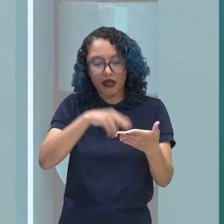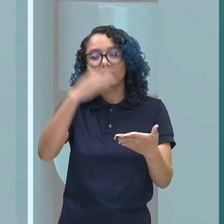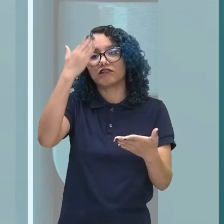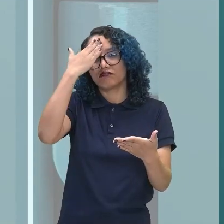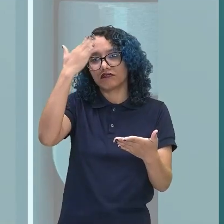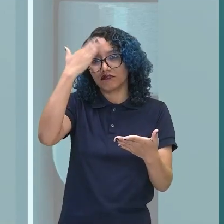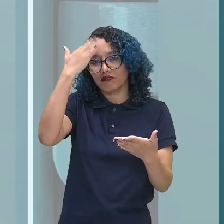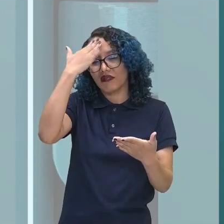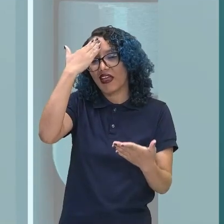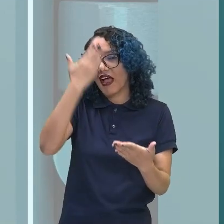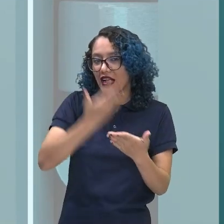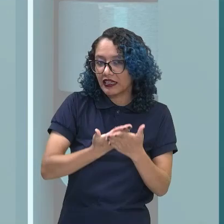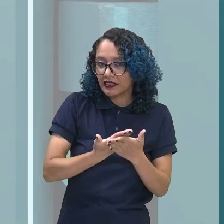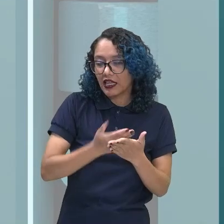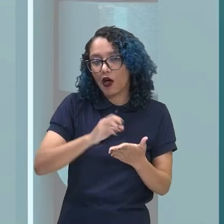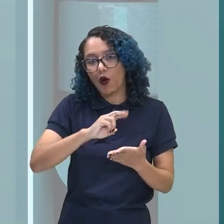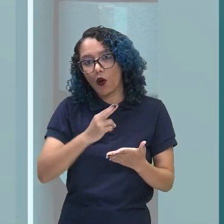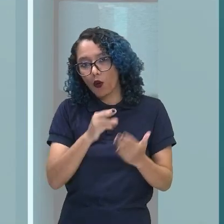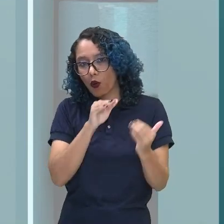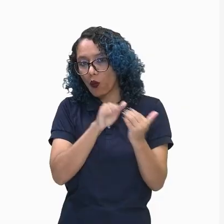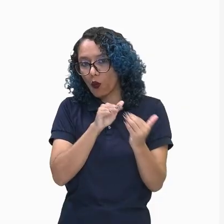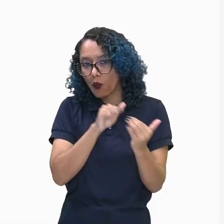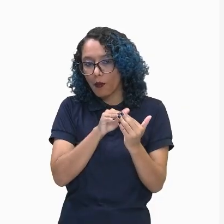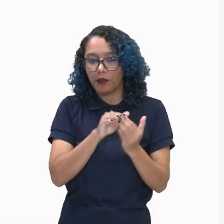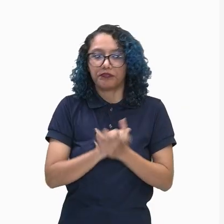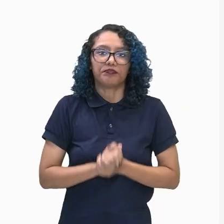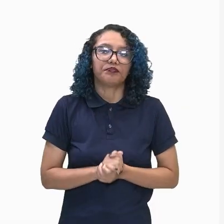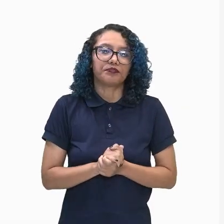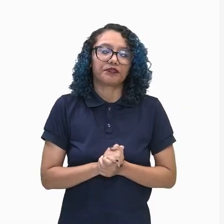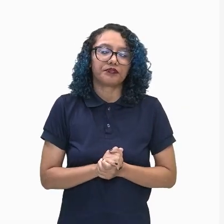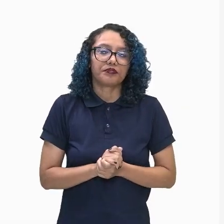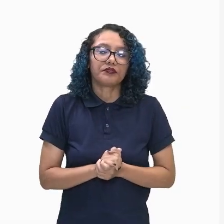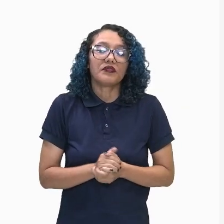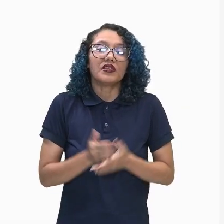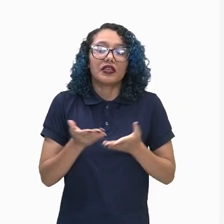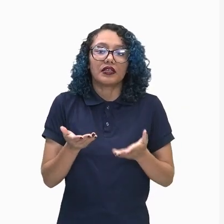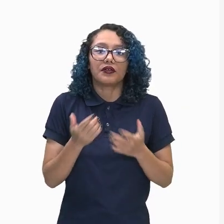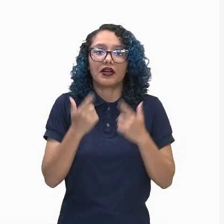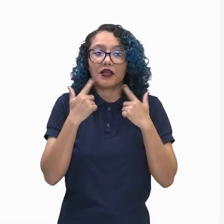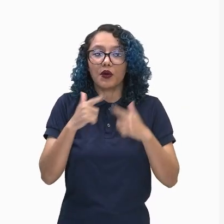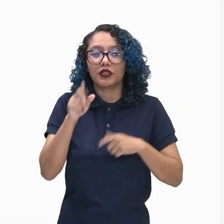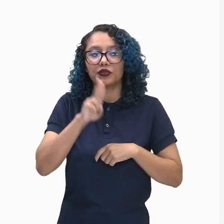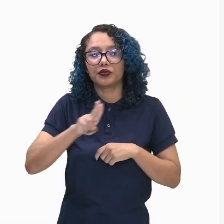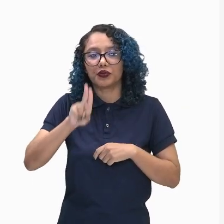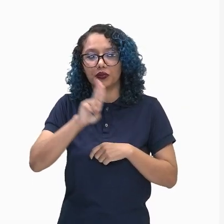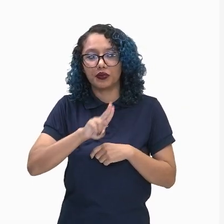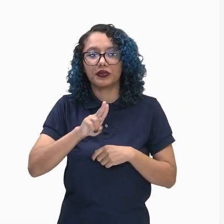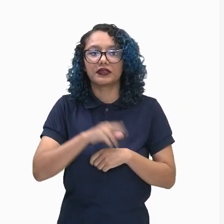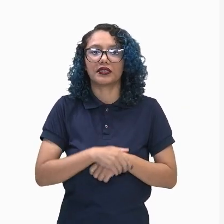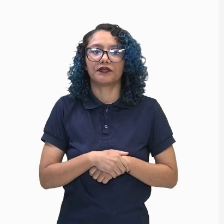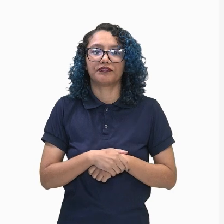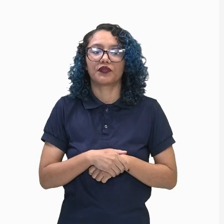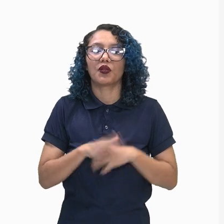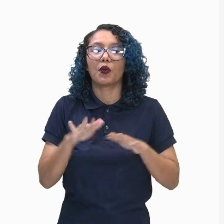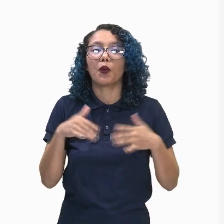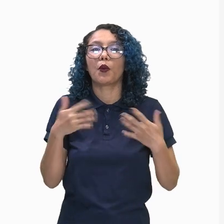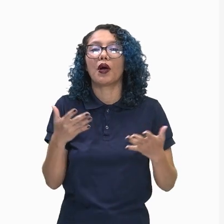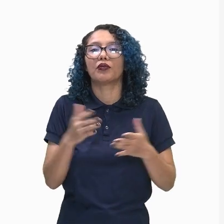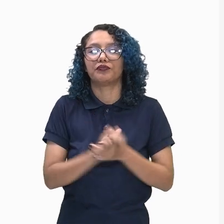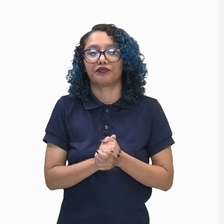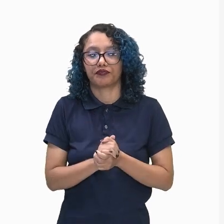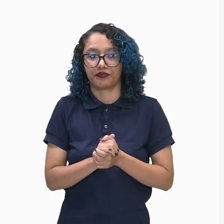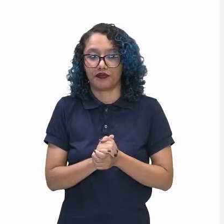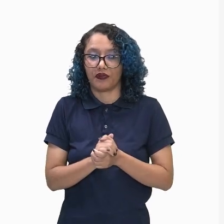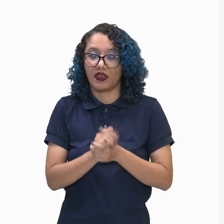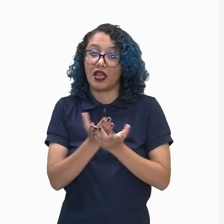naquilo que está sendo dito. A linguagem utilizada segue a variante padrão culta